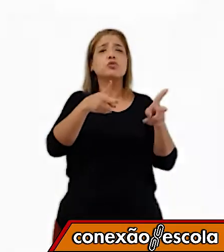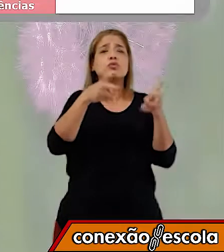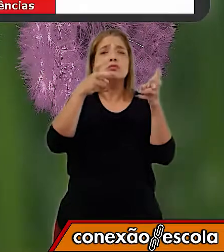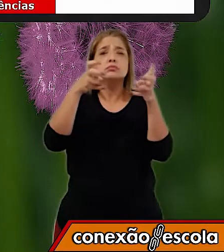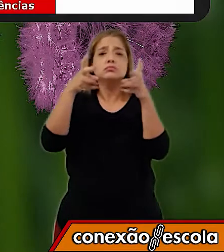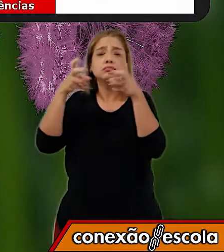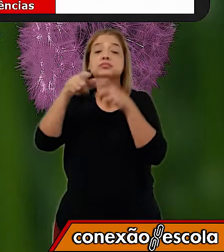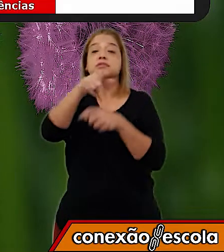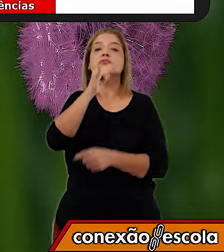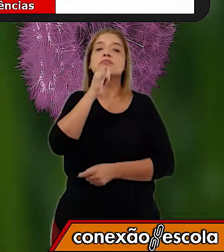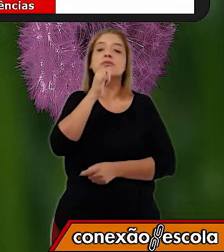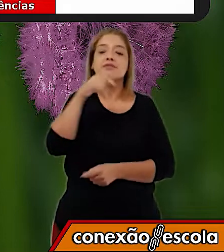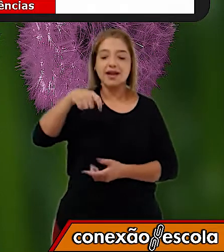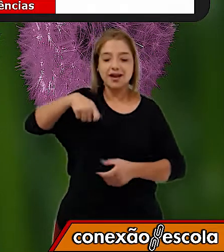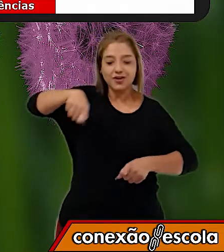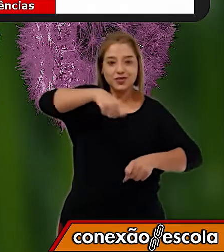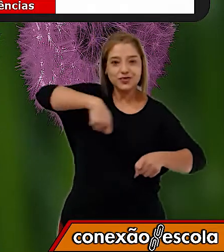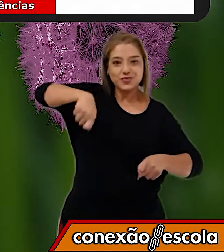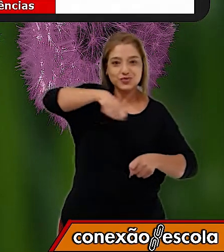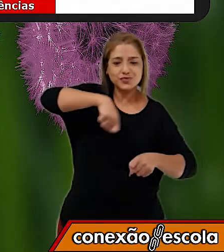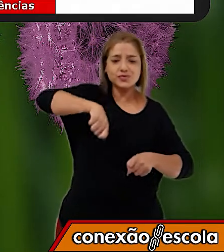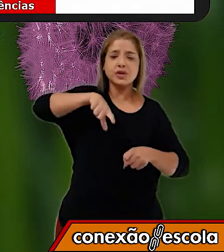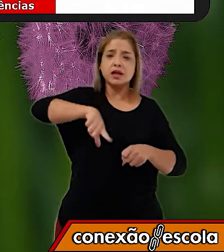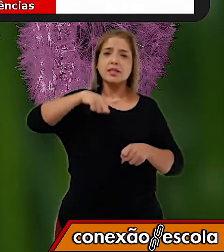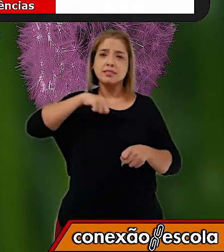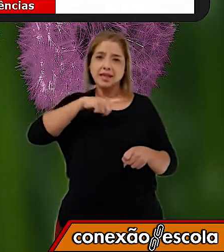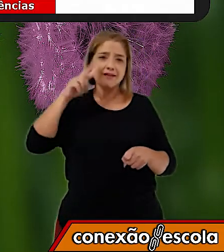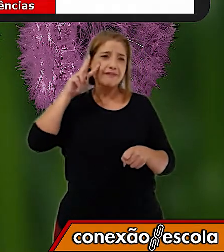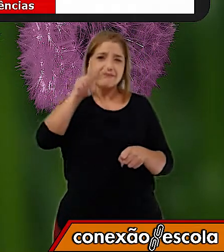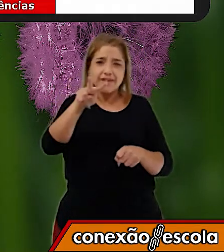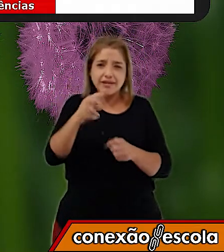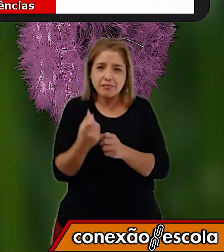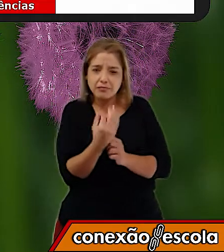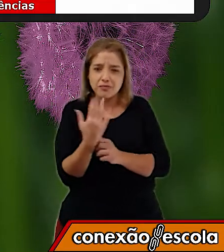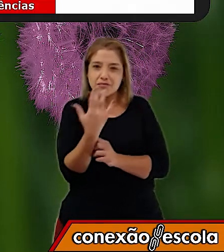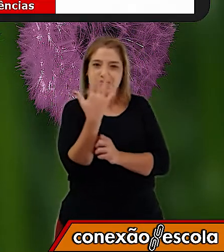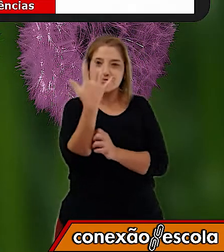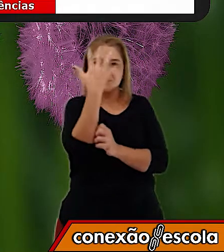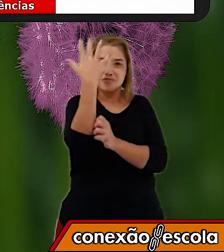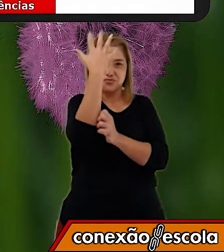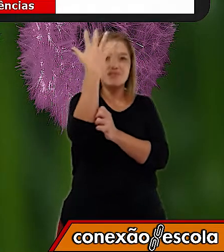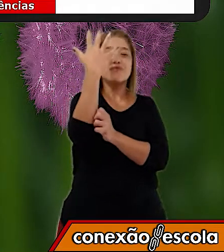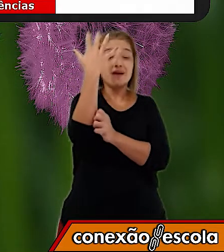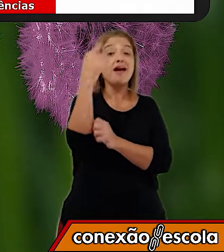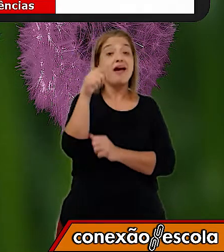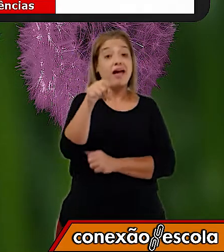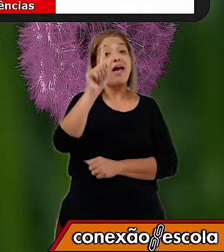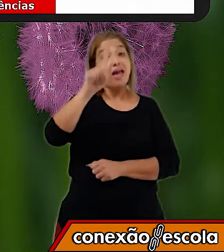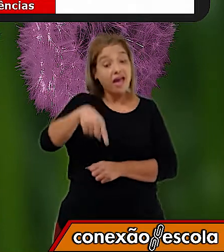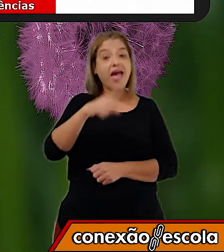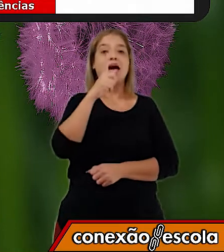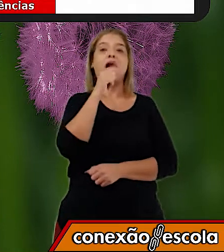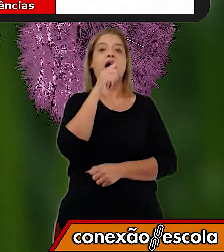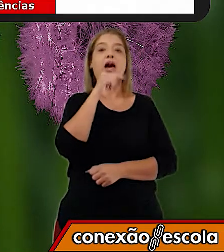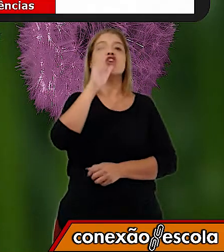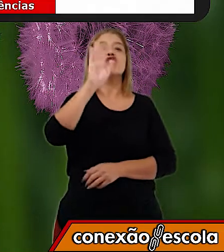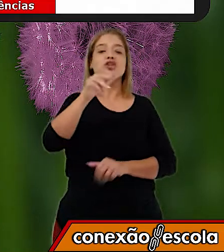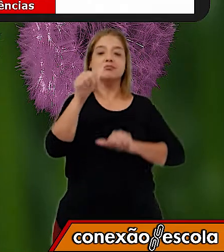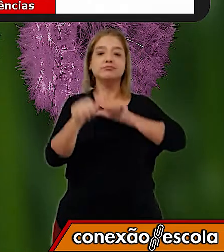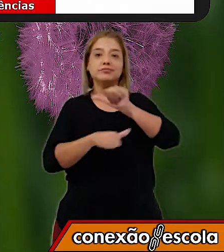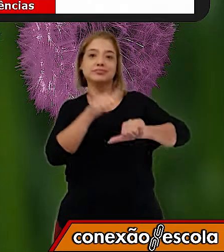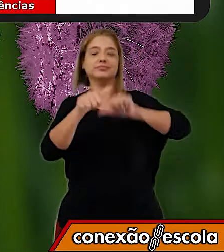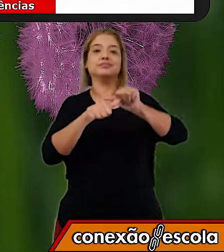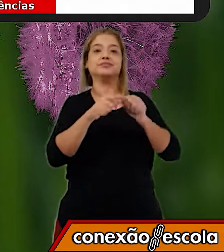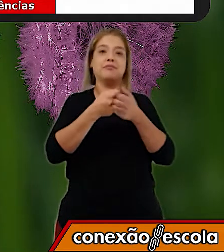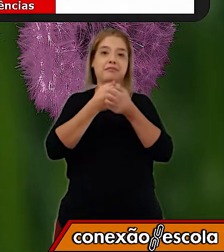está cozinhando e parece que está subindo uma fumacinha ali de dentro da panela. Aquilo é a água em estado